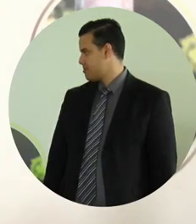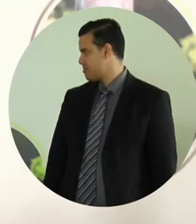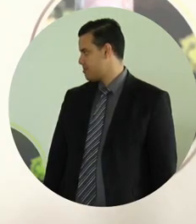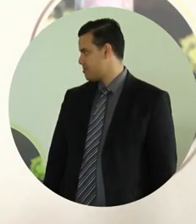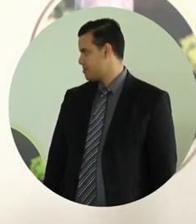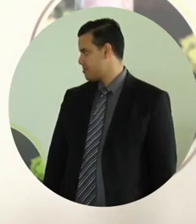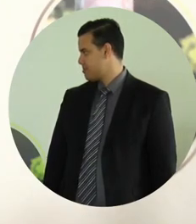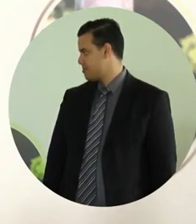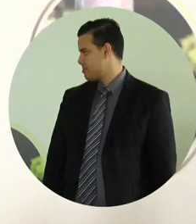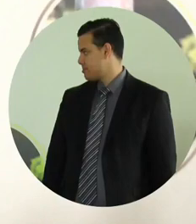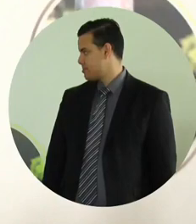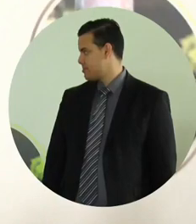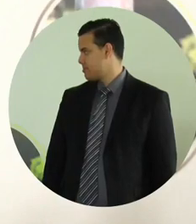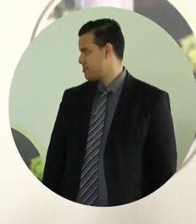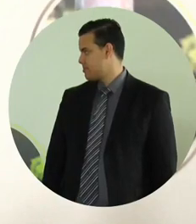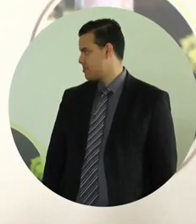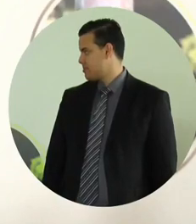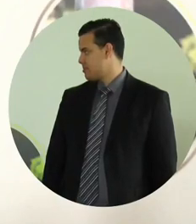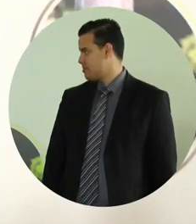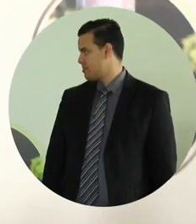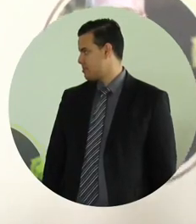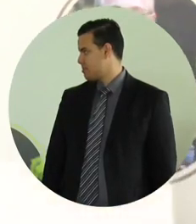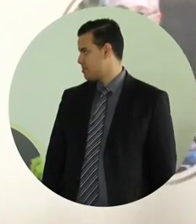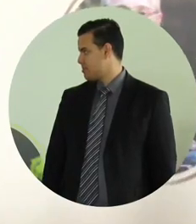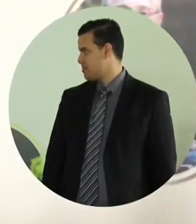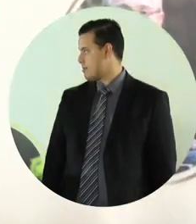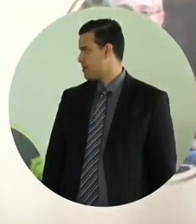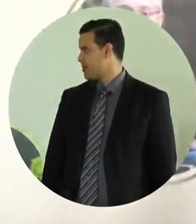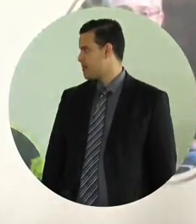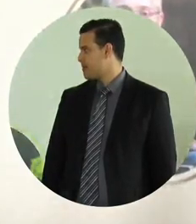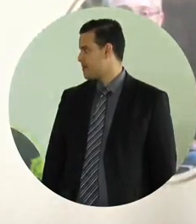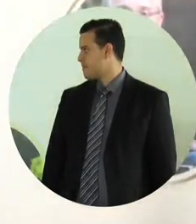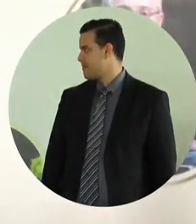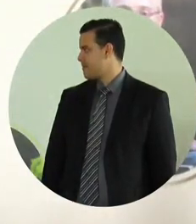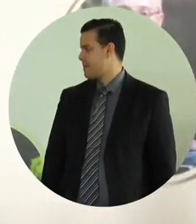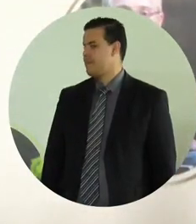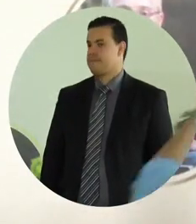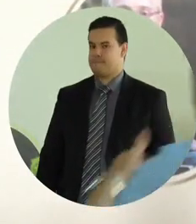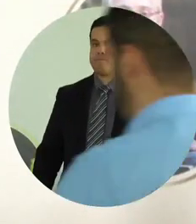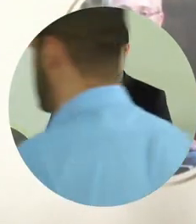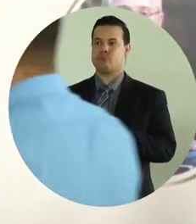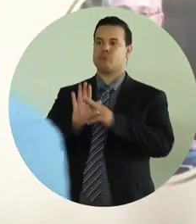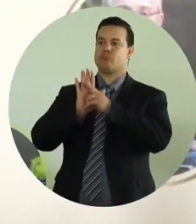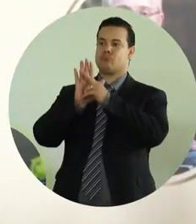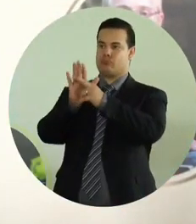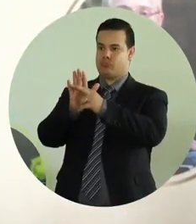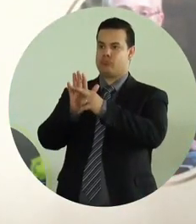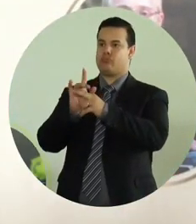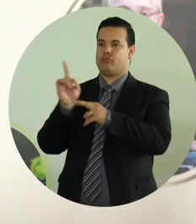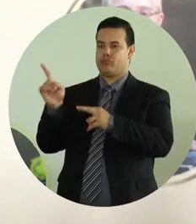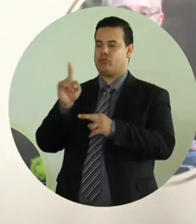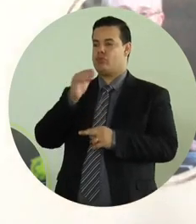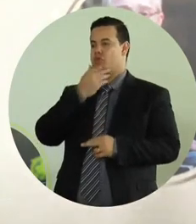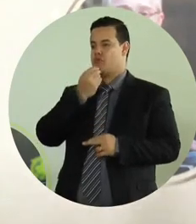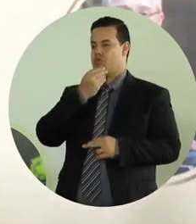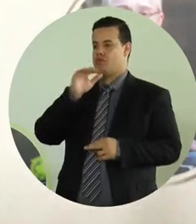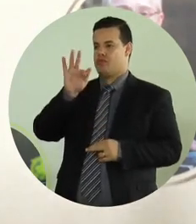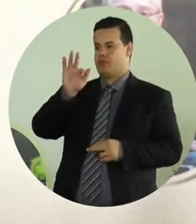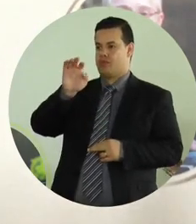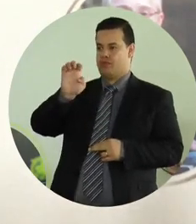Senhor, então, senhor Edson Ferreira, representando, então, a Hospitrônica SC Limitada, representando o senhor Fernando